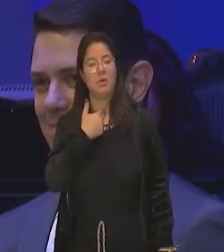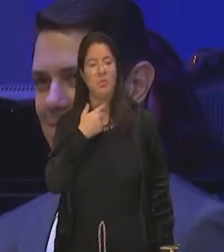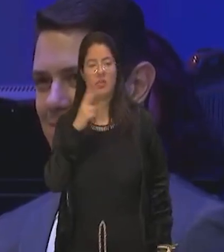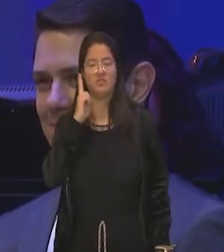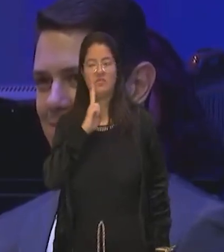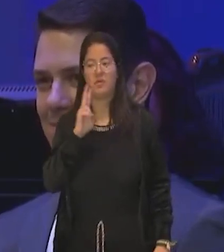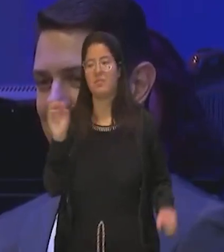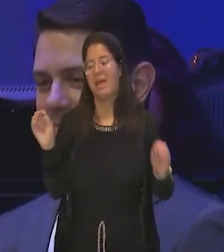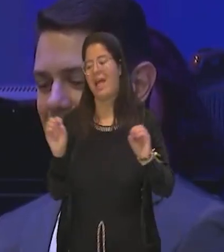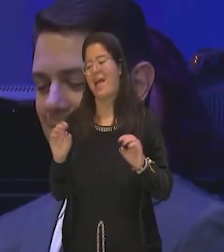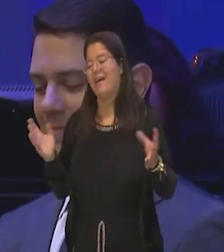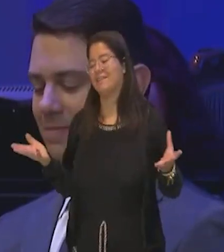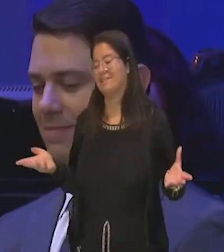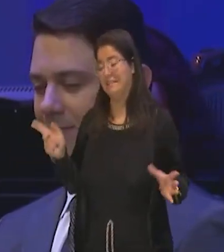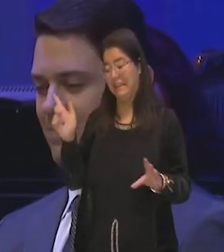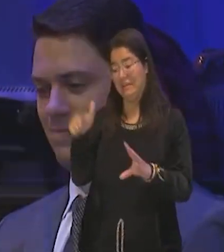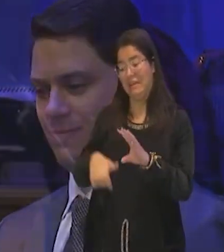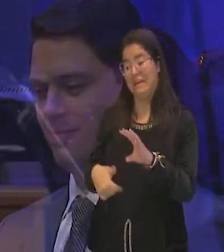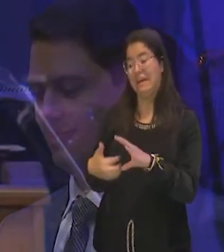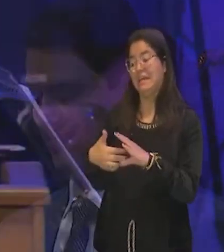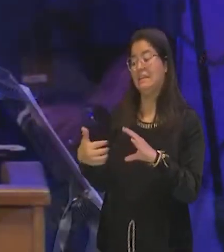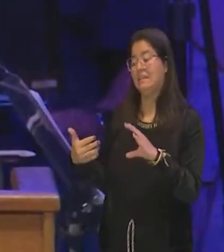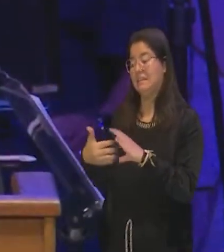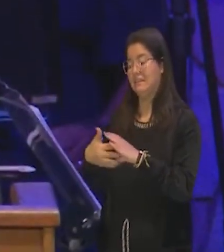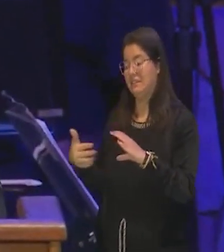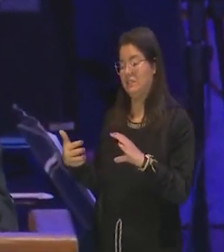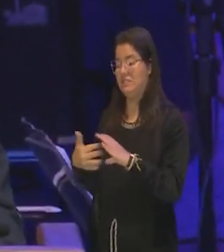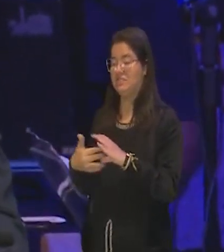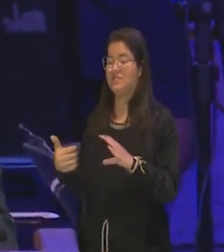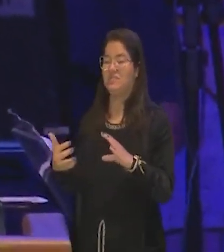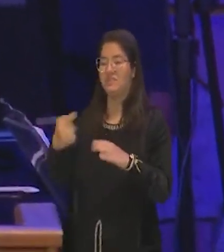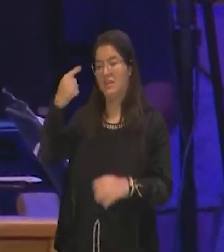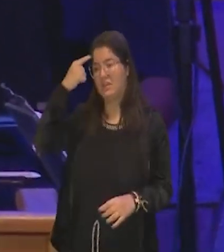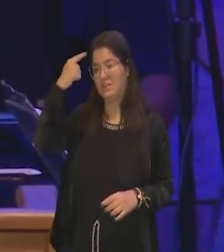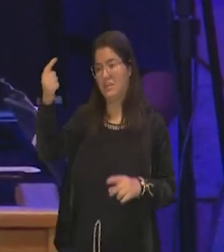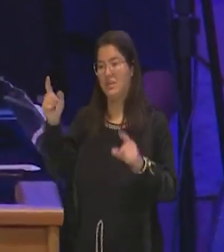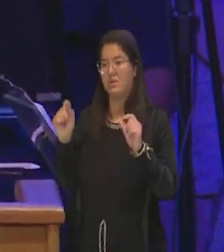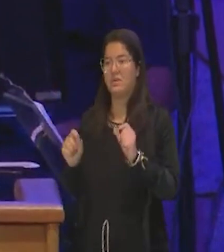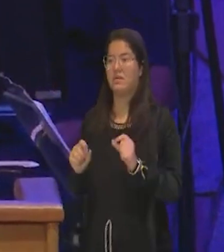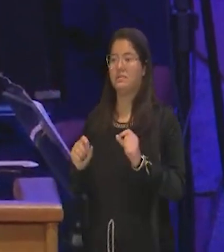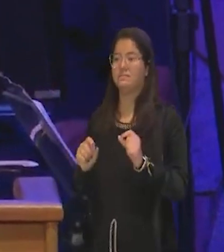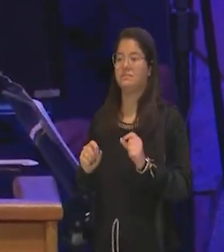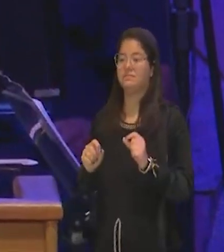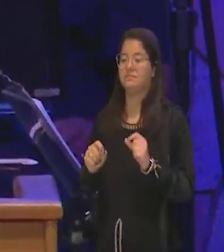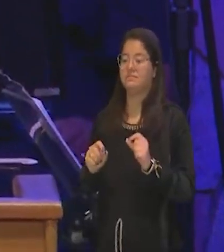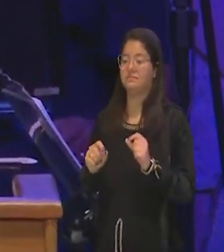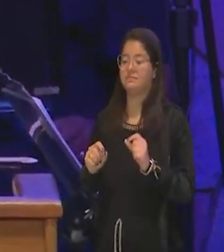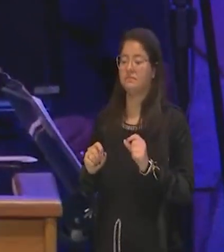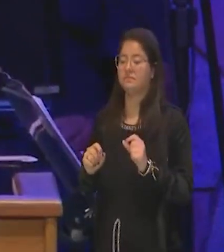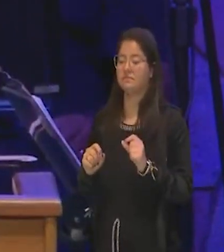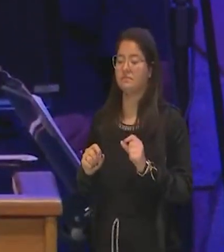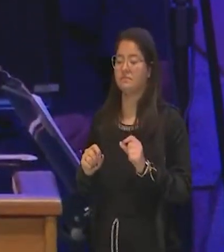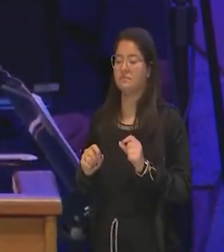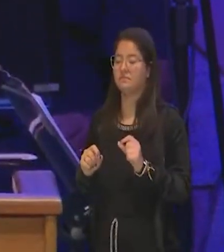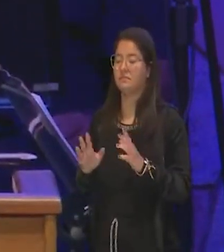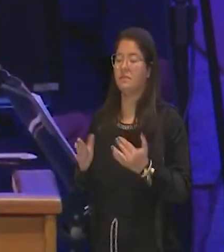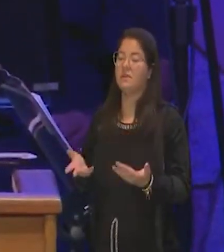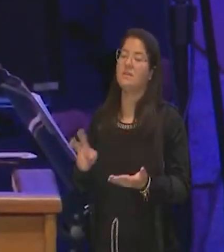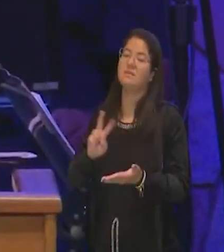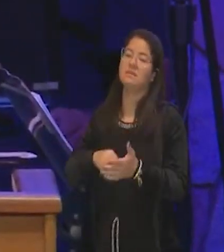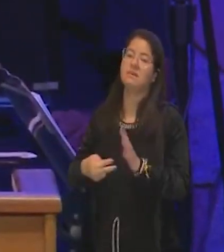Esta é uma característica que a ideia que ele traz aqui é o seguinte: não demore muito diante do